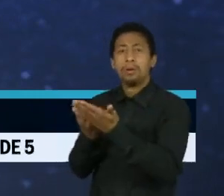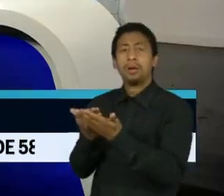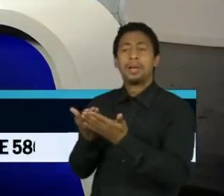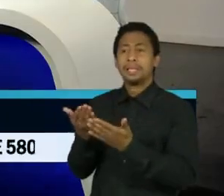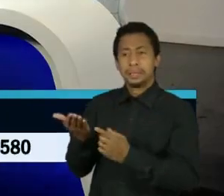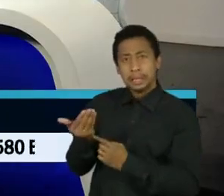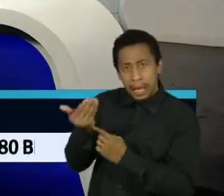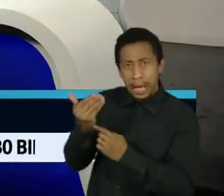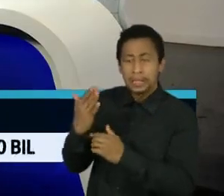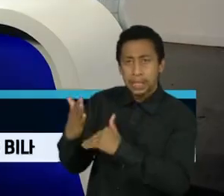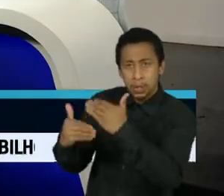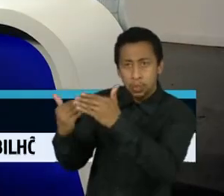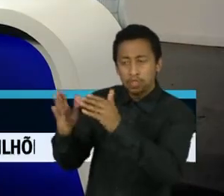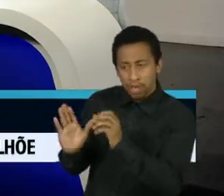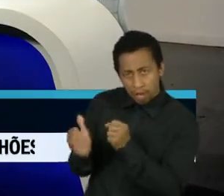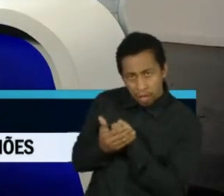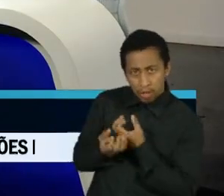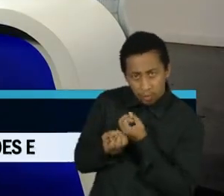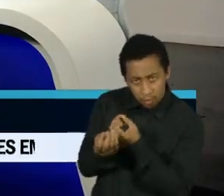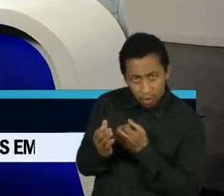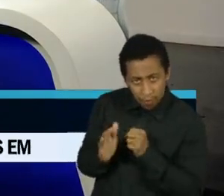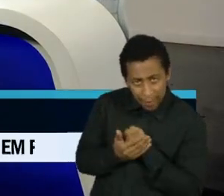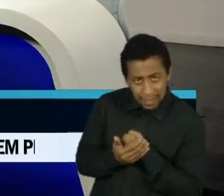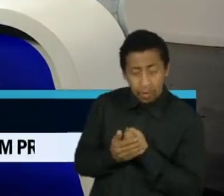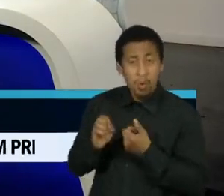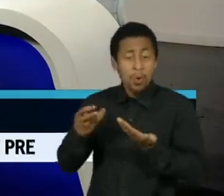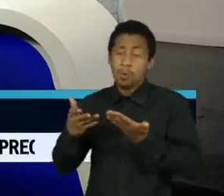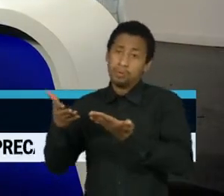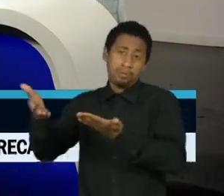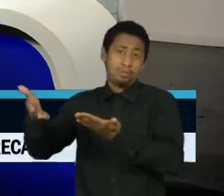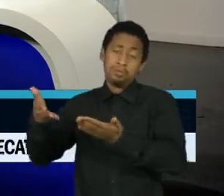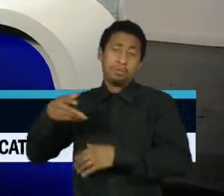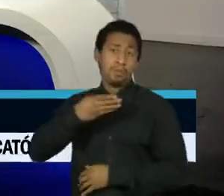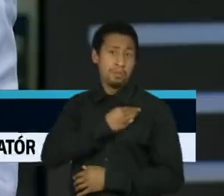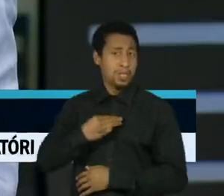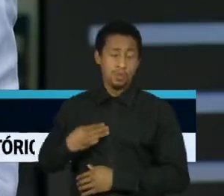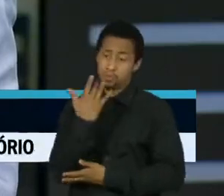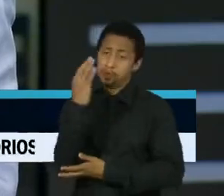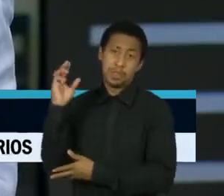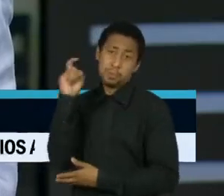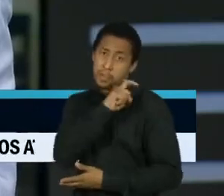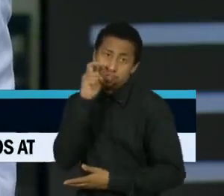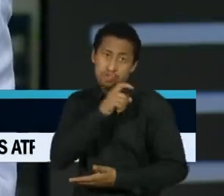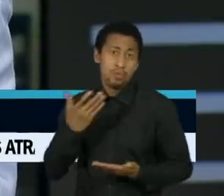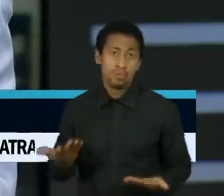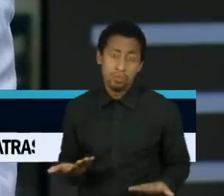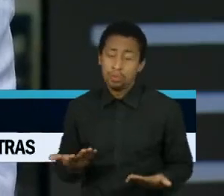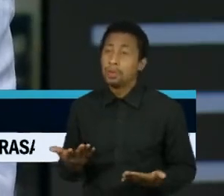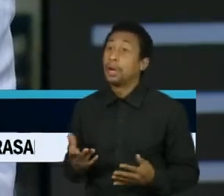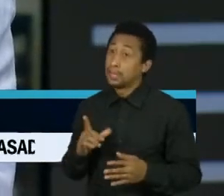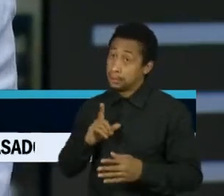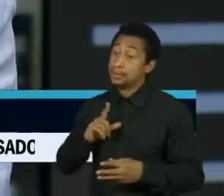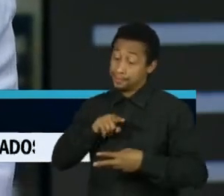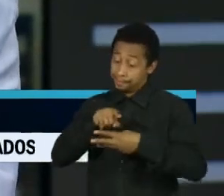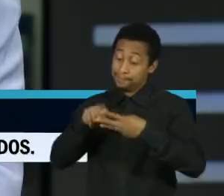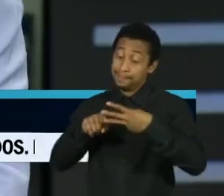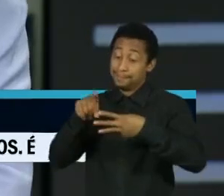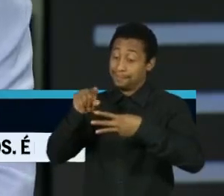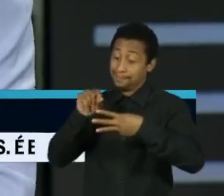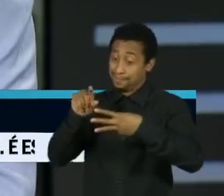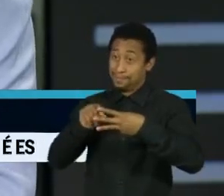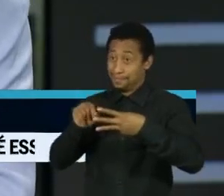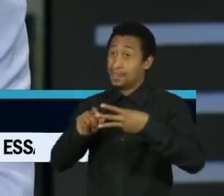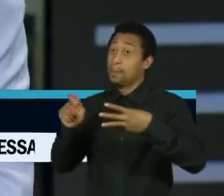de si mesmo. É, todas as anteriores têm essa alternativa. Tem essa? Então vamos na D, né? Alternativa tem as D. Tem as todas anteriores e